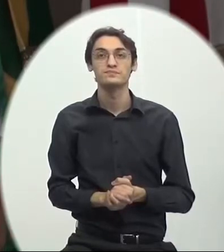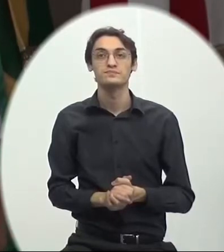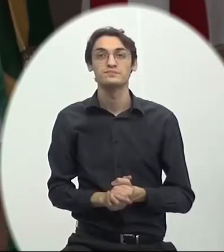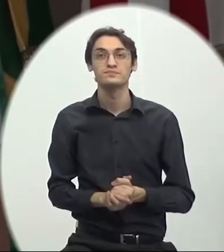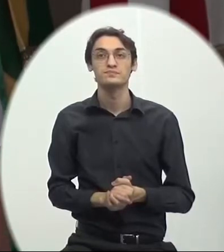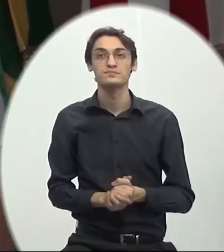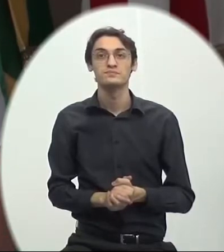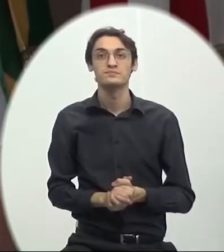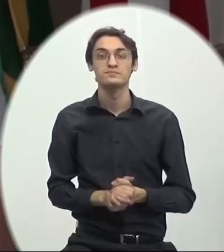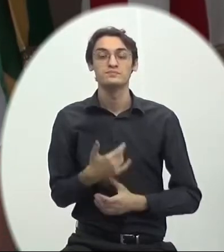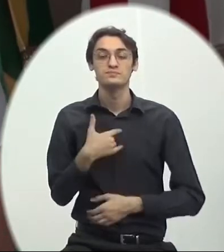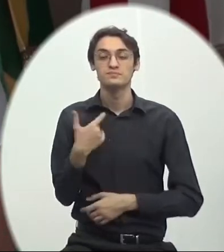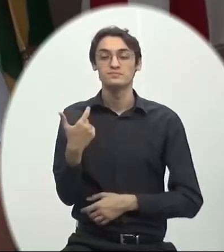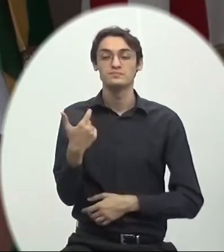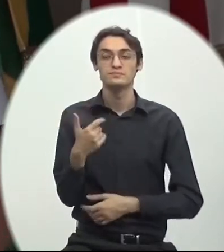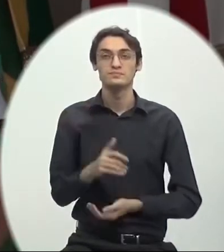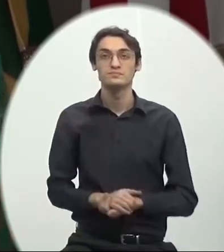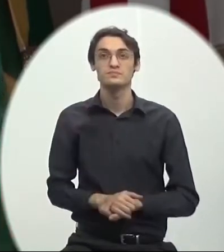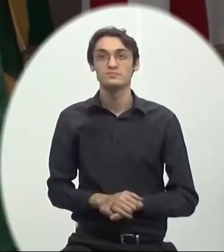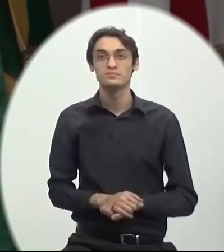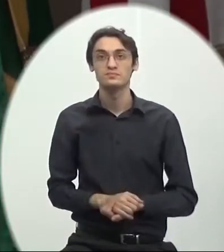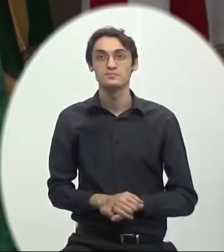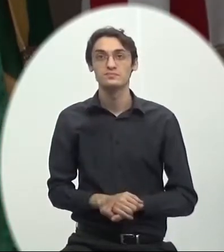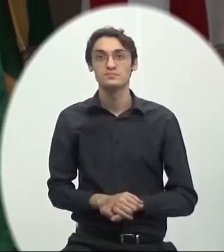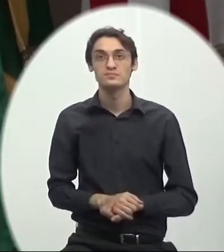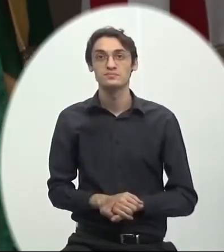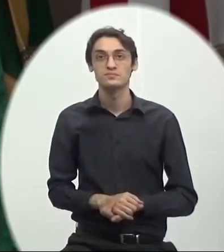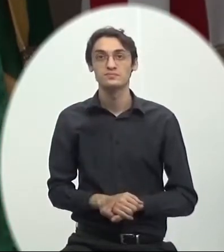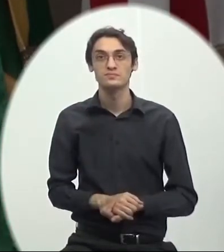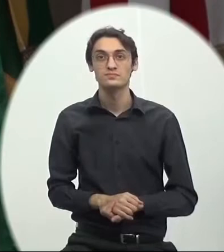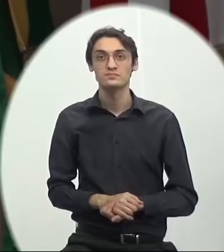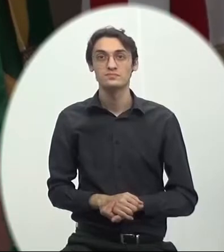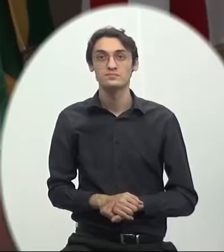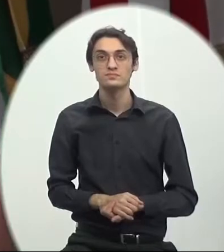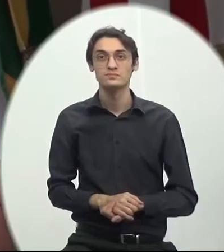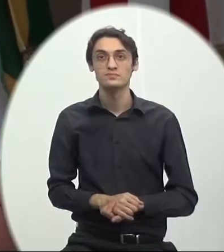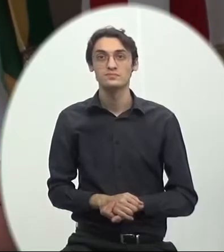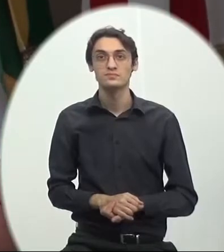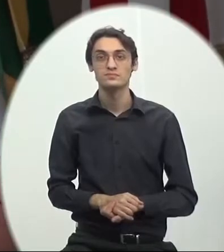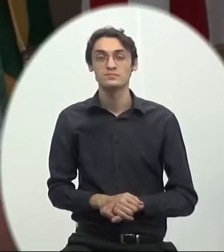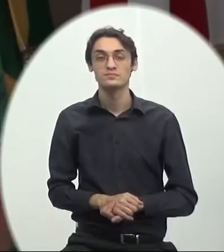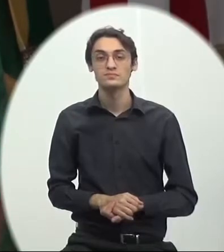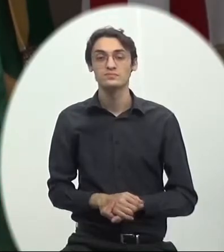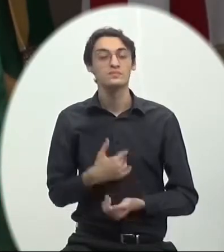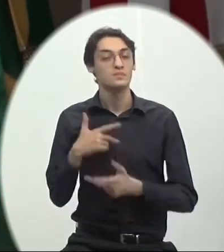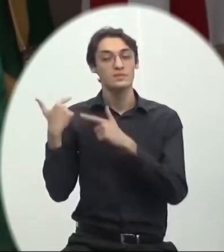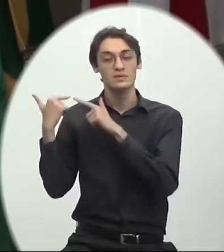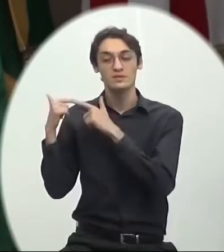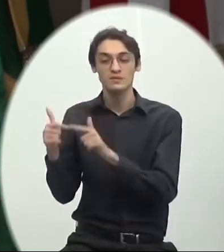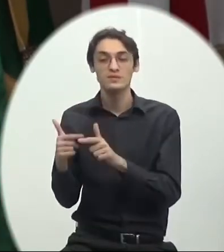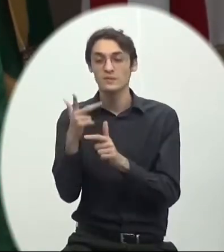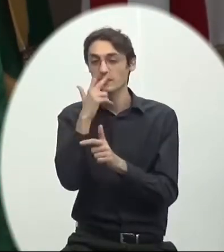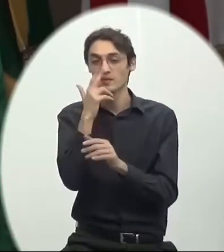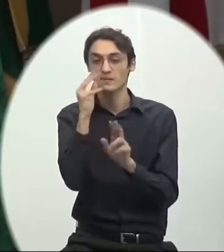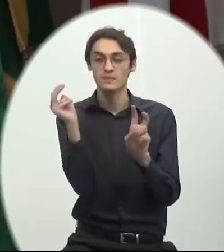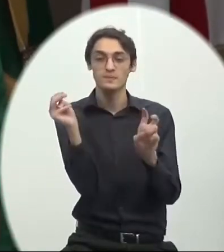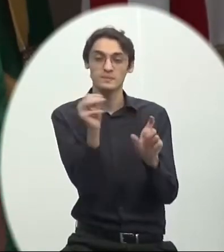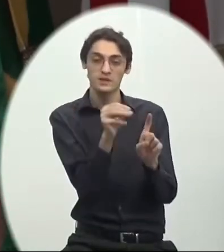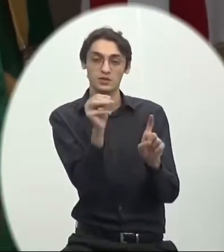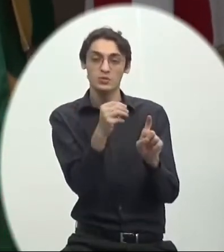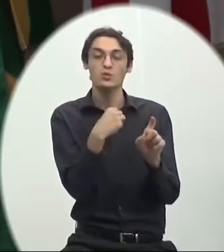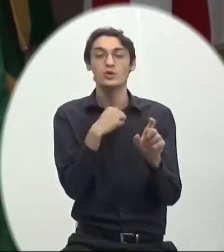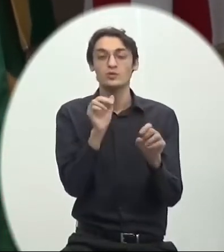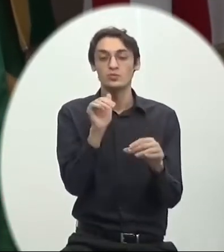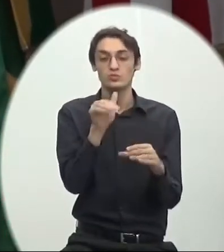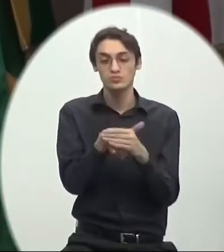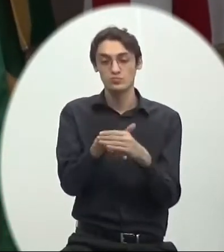àquele jargão que eu usei o mandato inteiro. Depois que você se elege, passa a entender de tudo. Isso é uma lenda. Eu não entendo desse assunto. Então, se